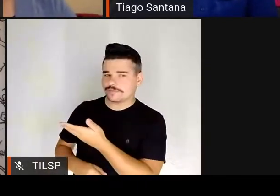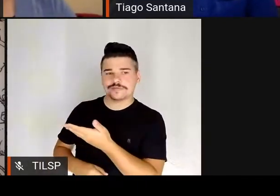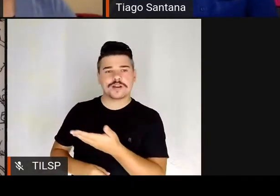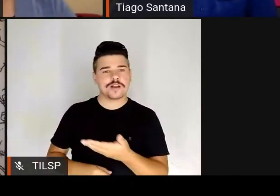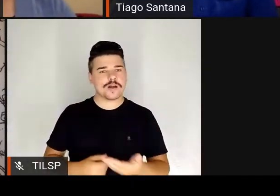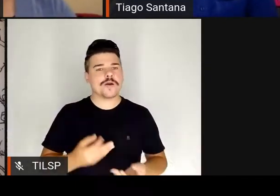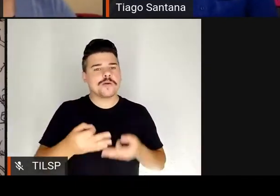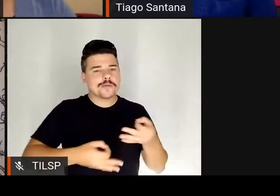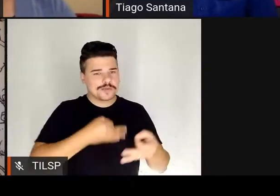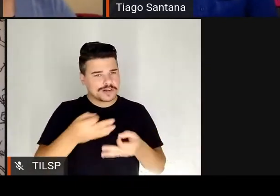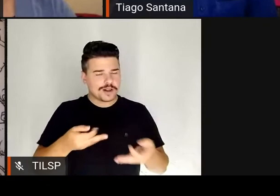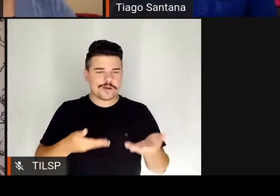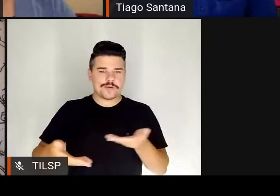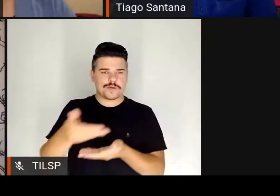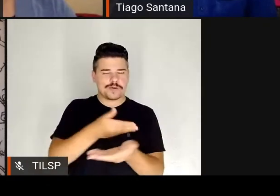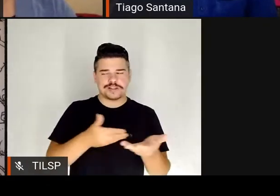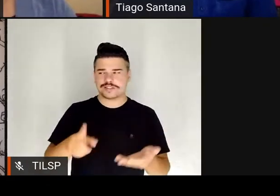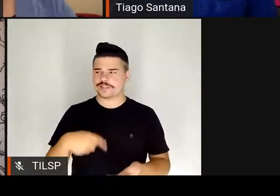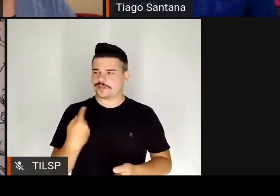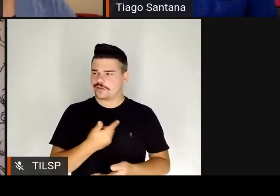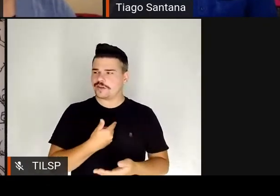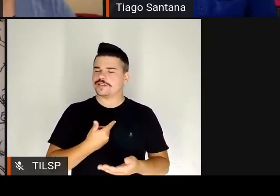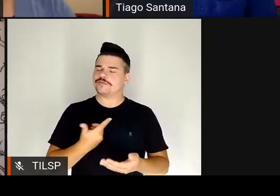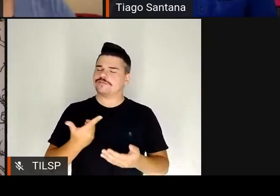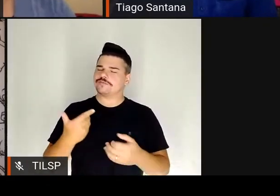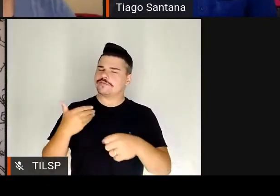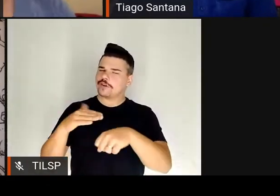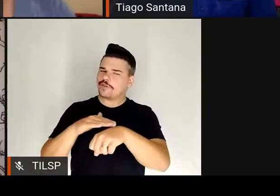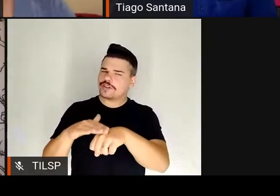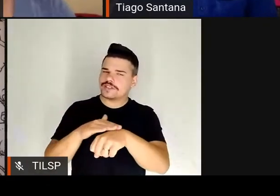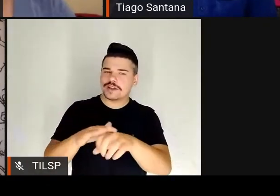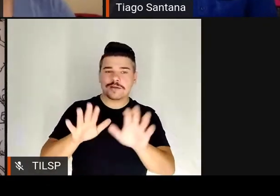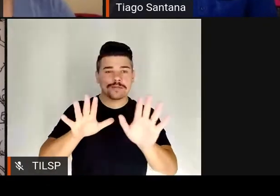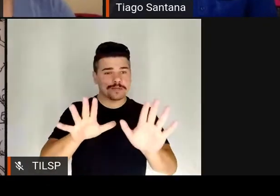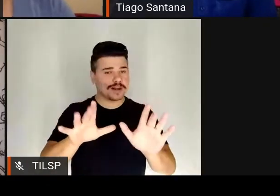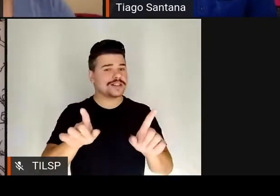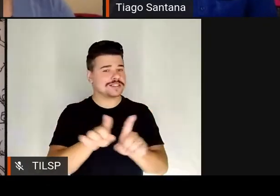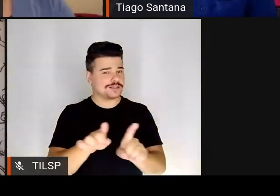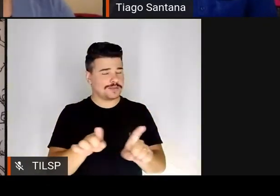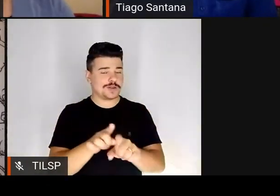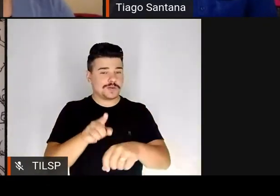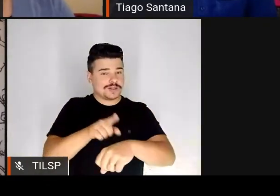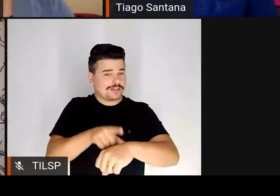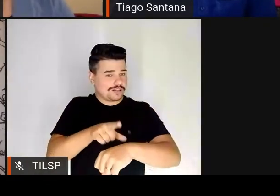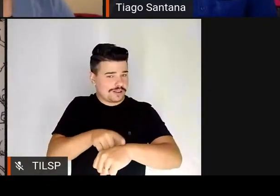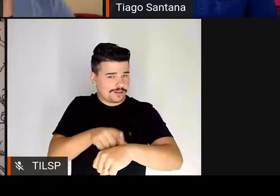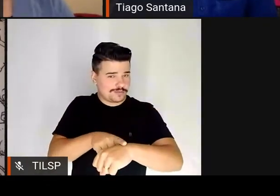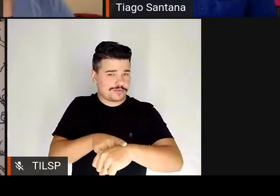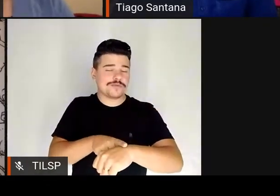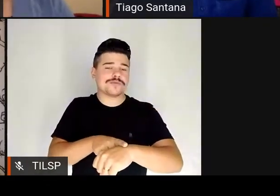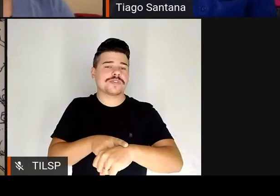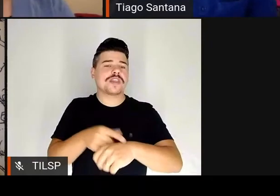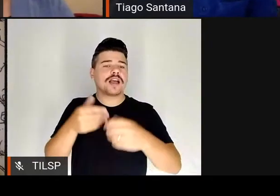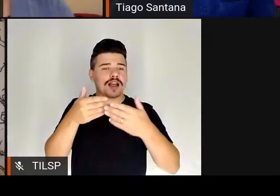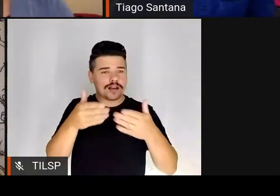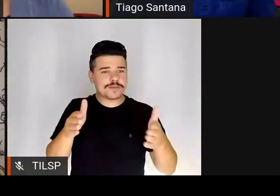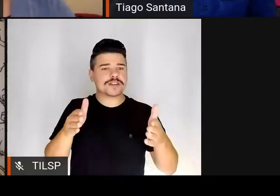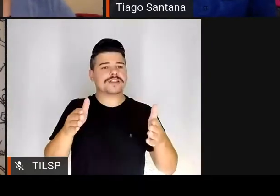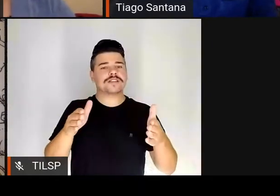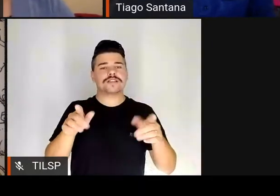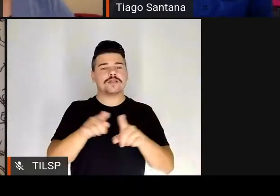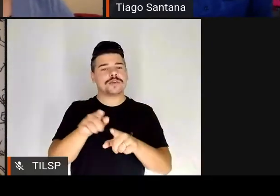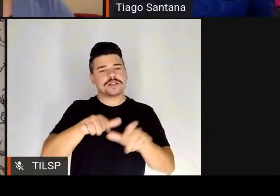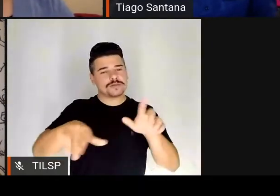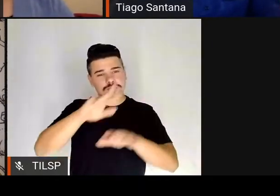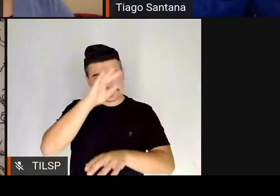depois entre nós falarmos, mas também, em função do tempo, a gente abrir para possíveis questões,